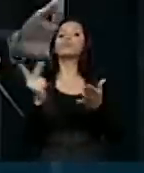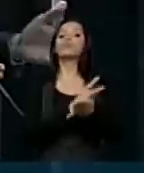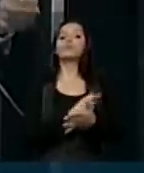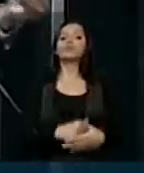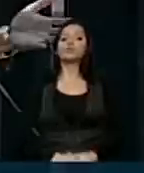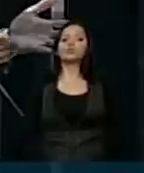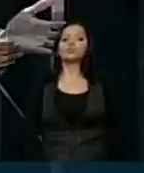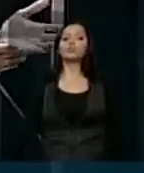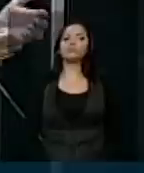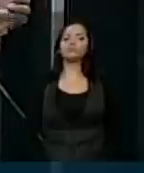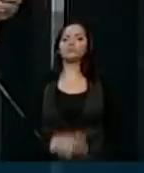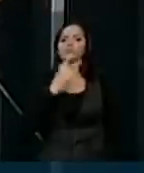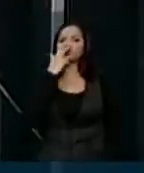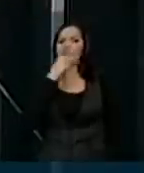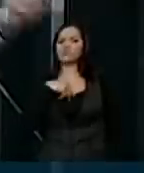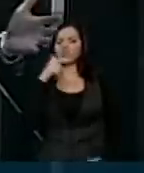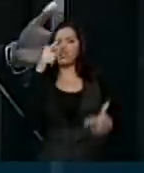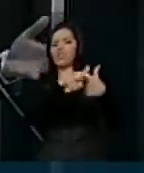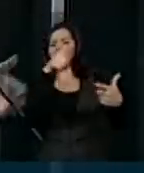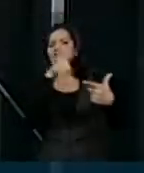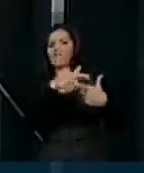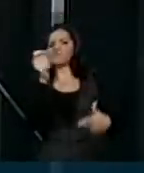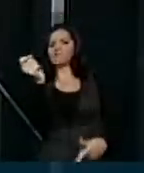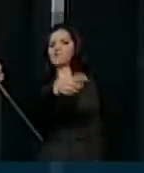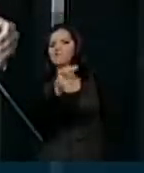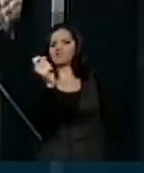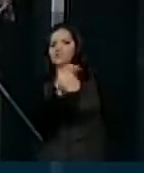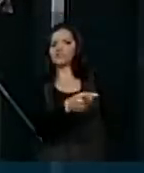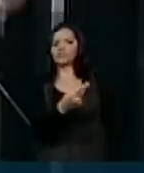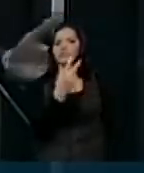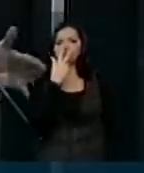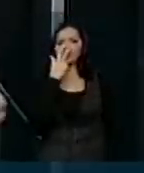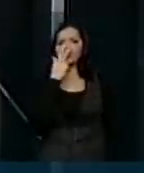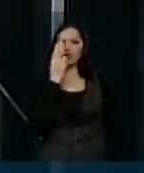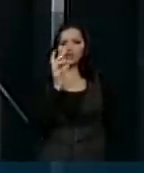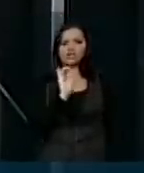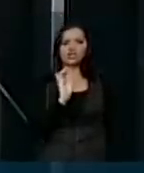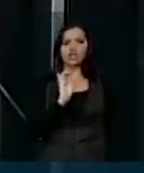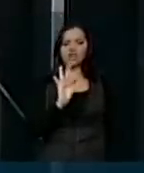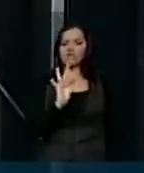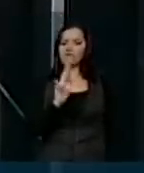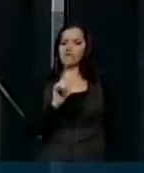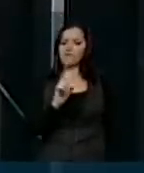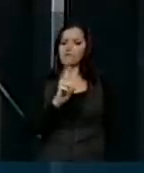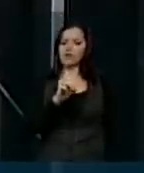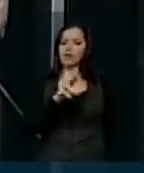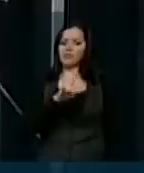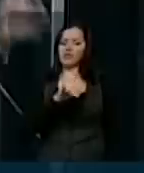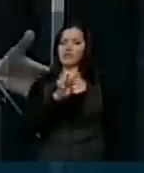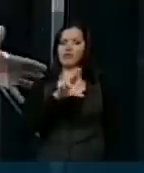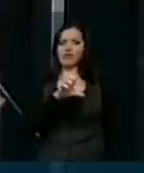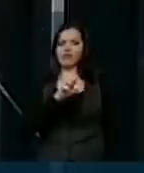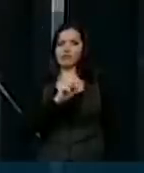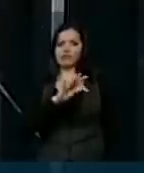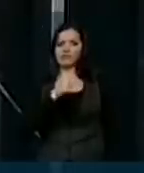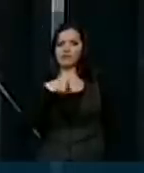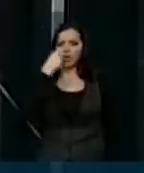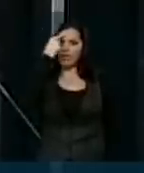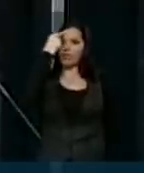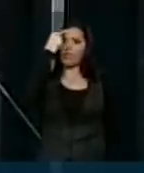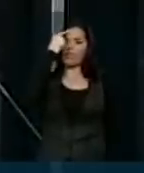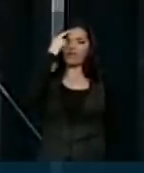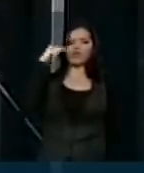são estigmatizados, são marcados como fundamentalistas, como